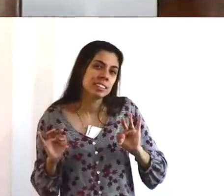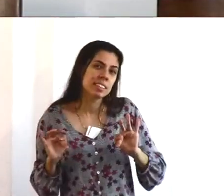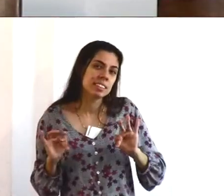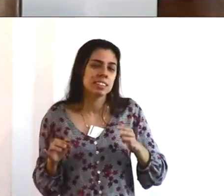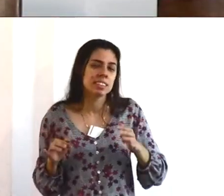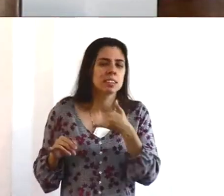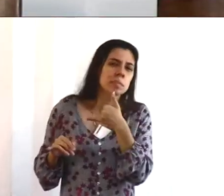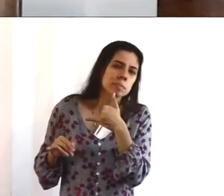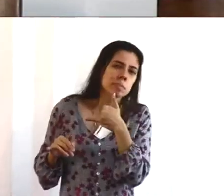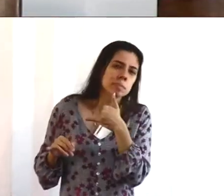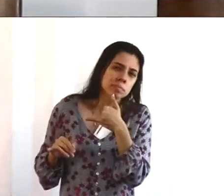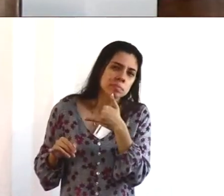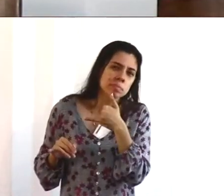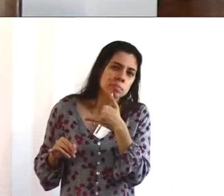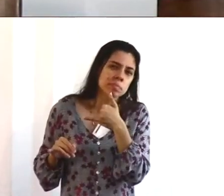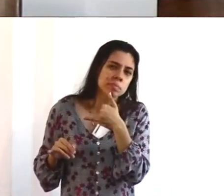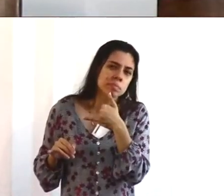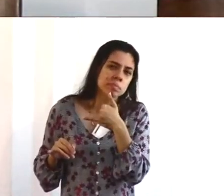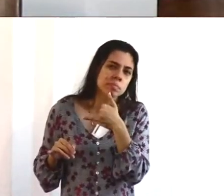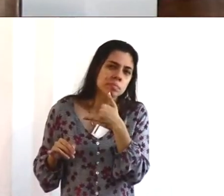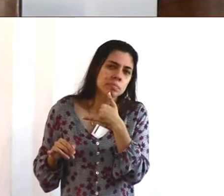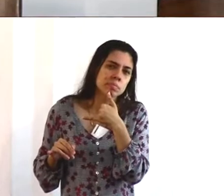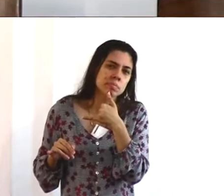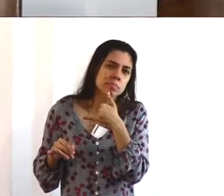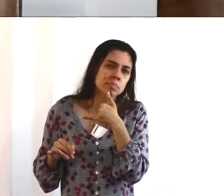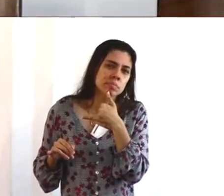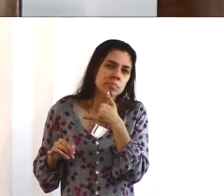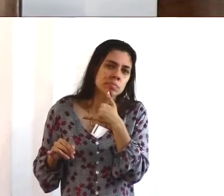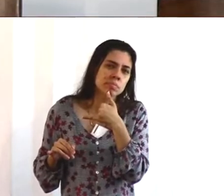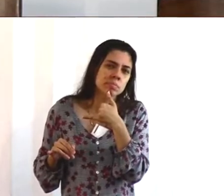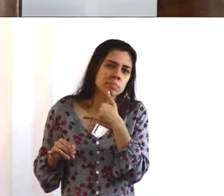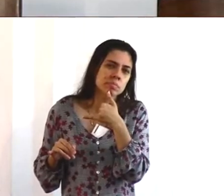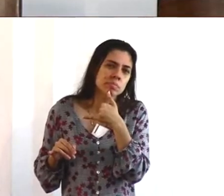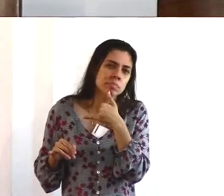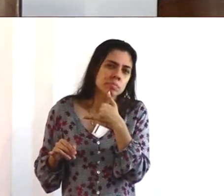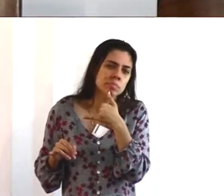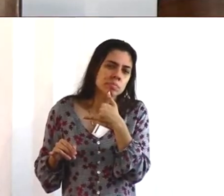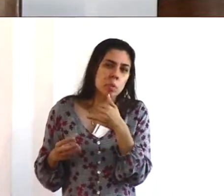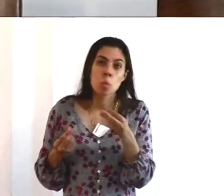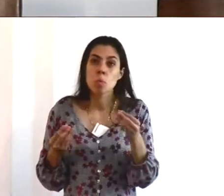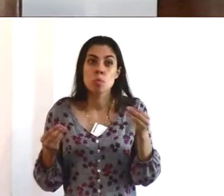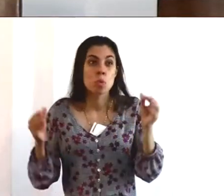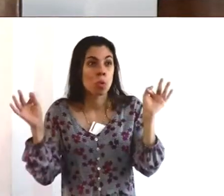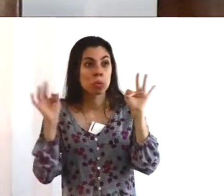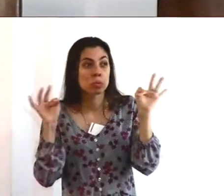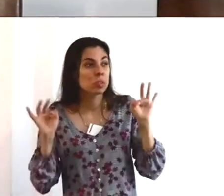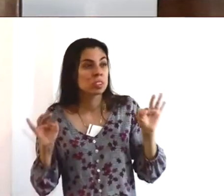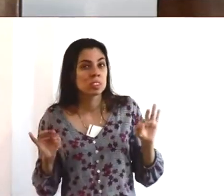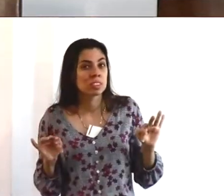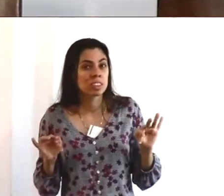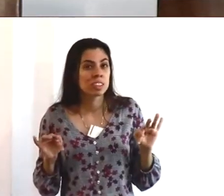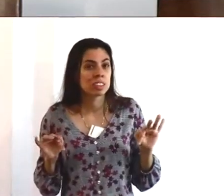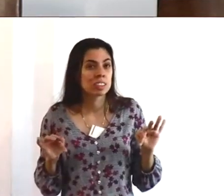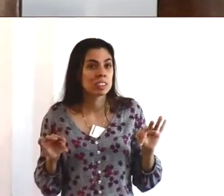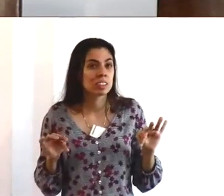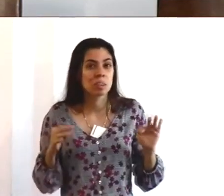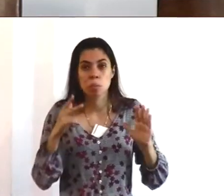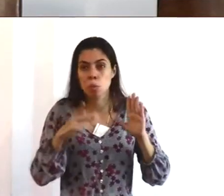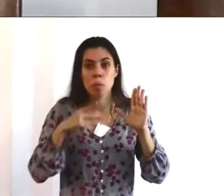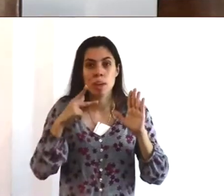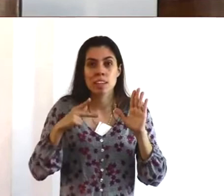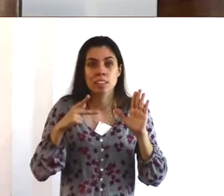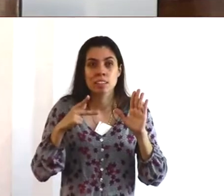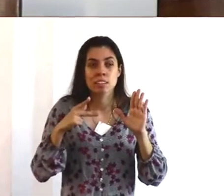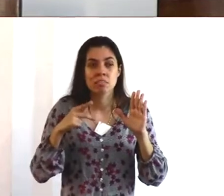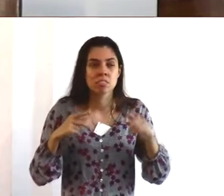estamos tristes. Uma hora nós estamos entusiasmados com uma promessa, mas